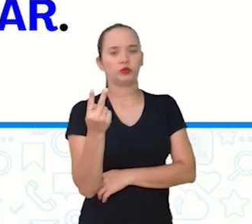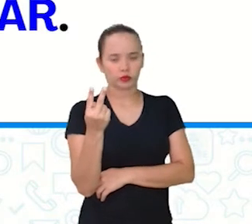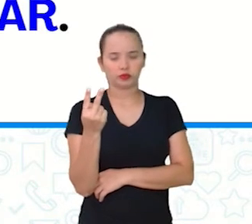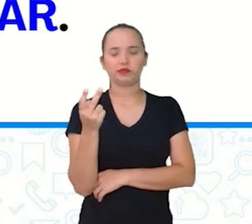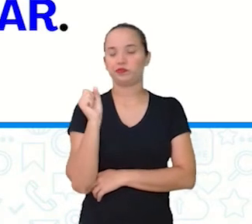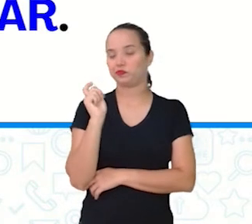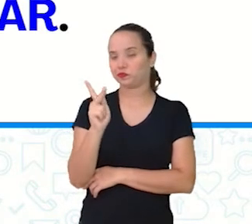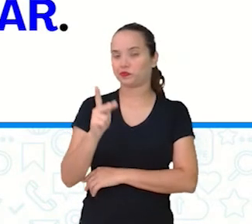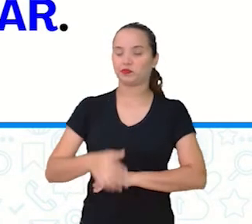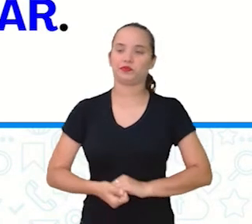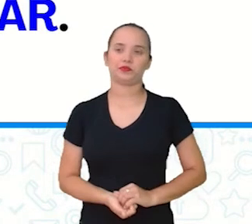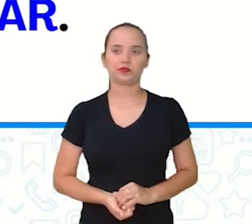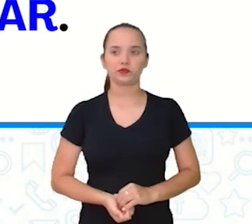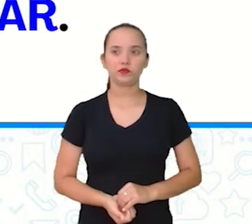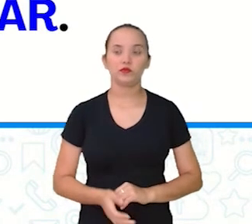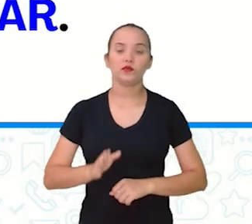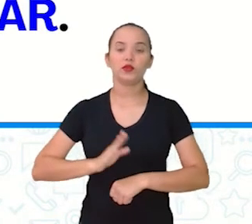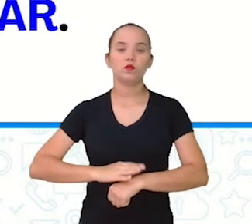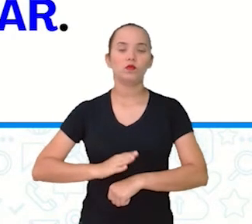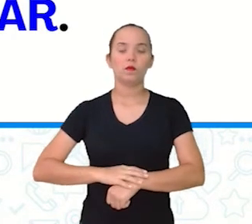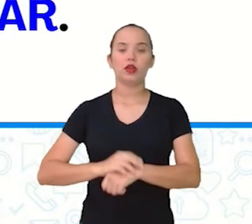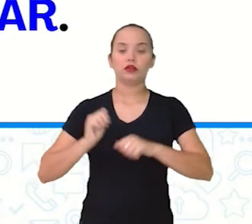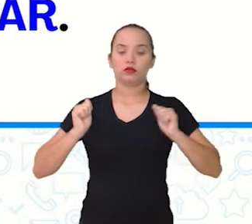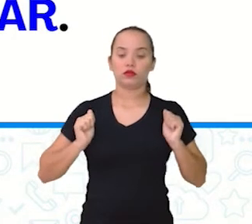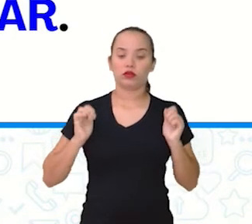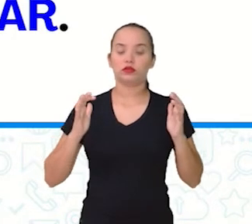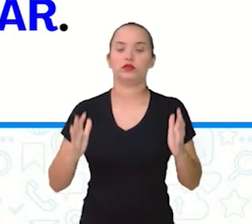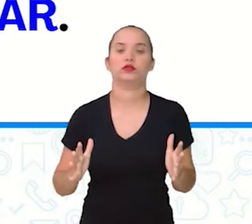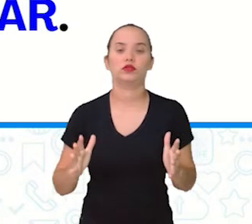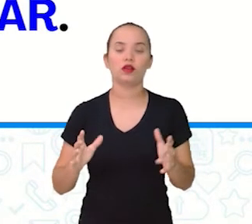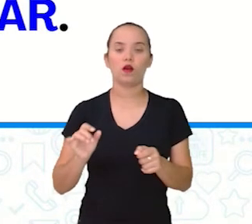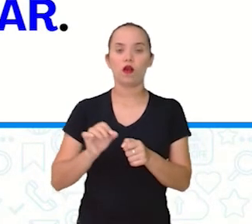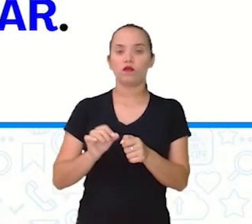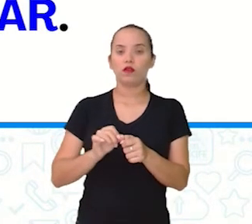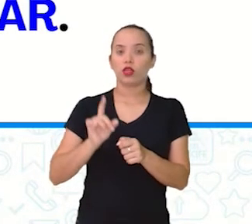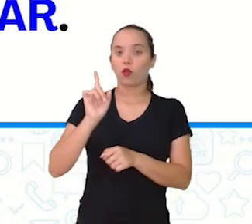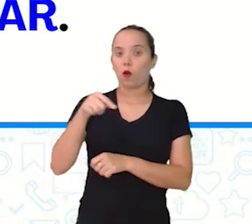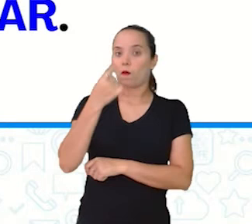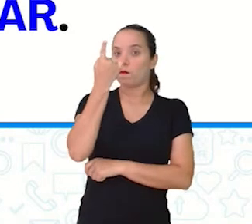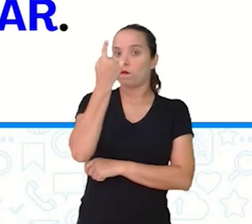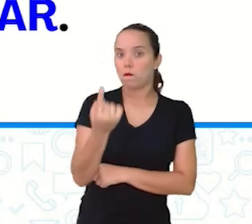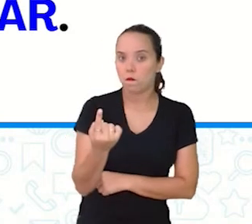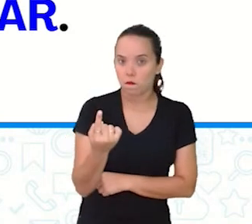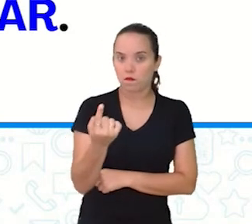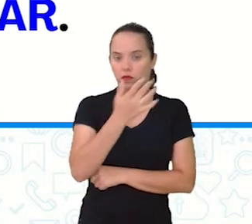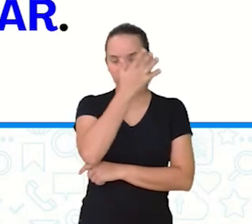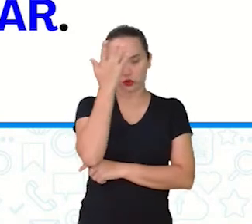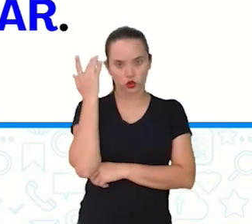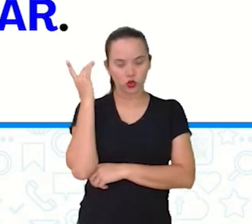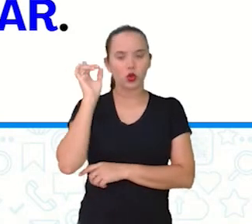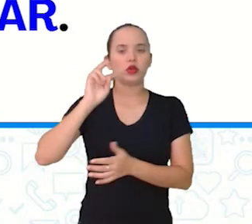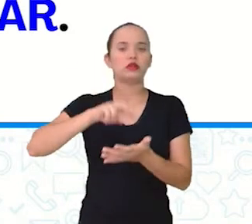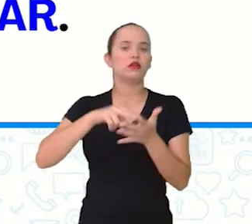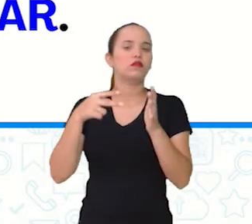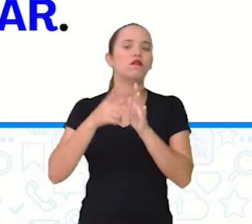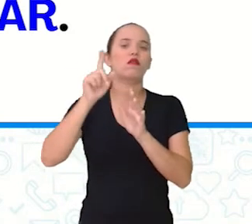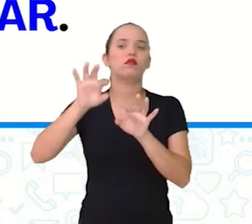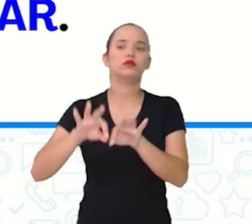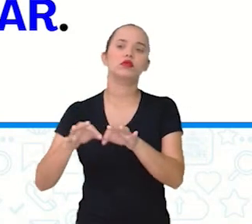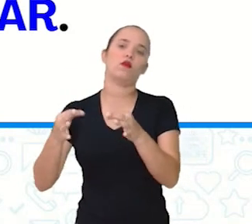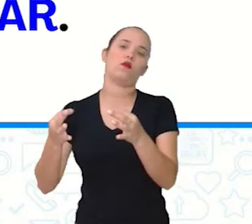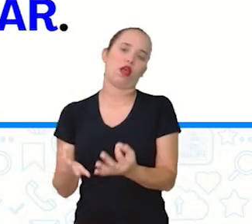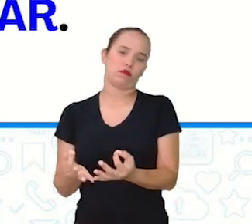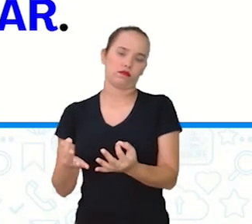tá? Quando a ação está sendo realizada por apenas uma pessoa, dizemos que está no